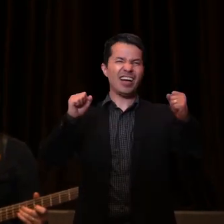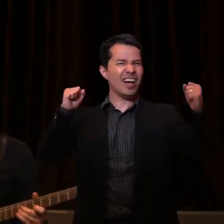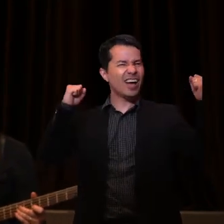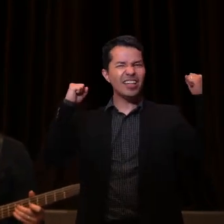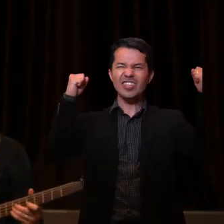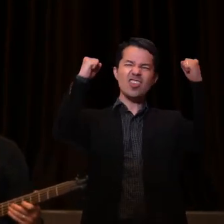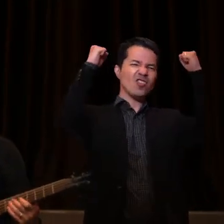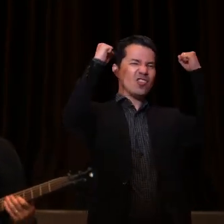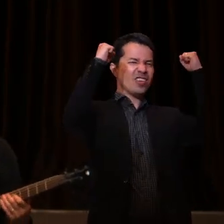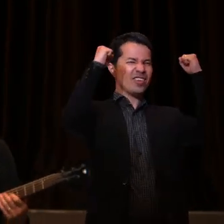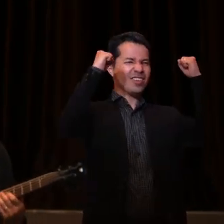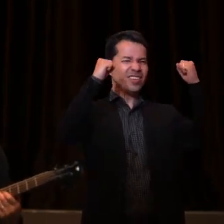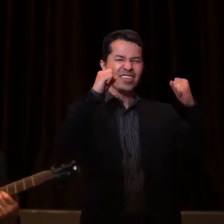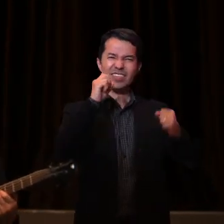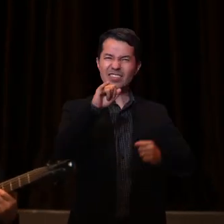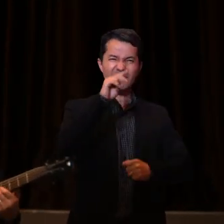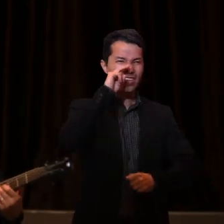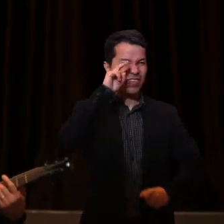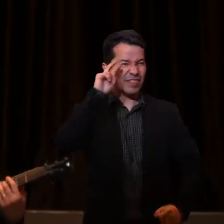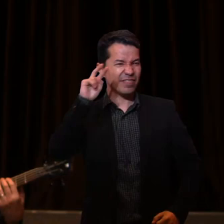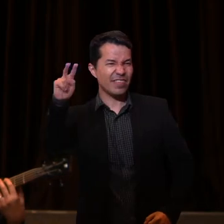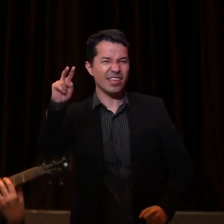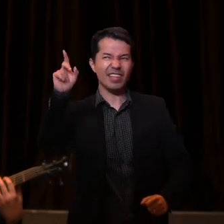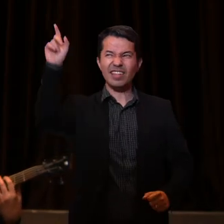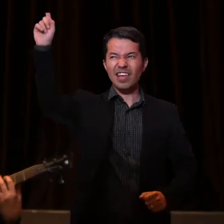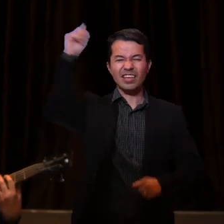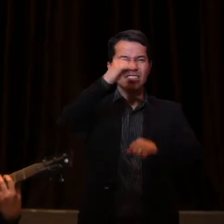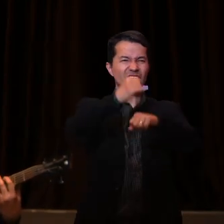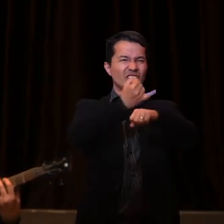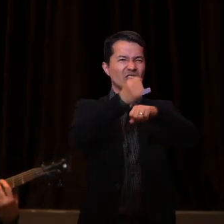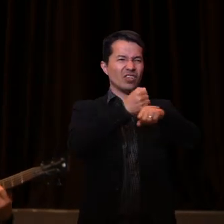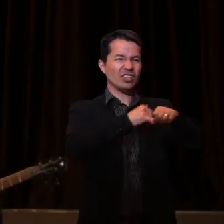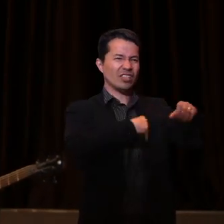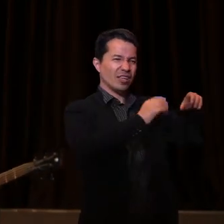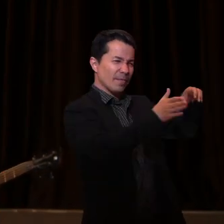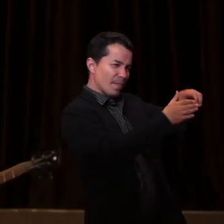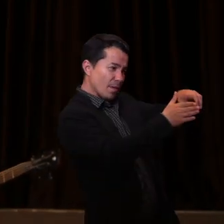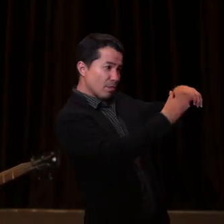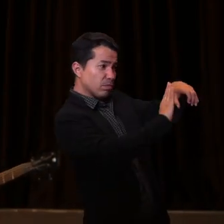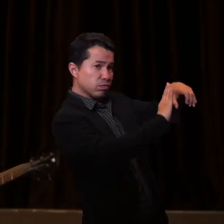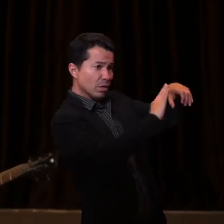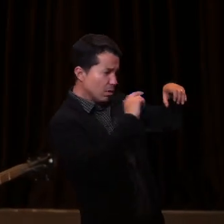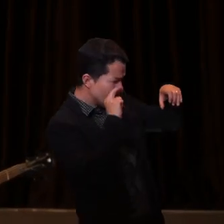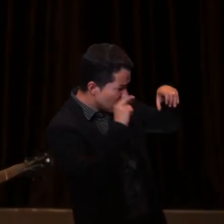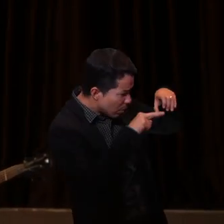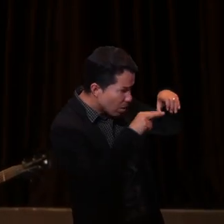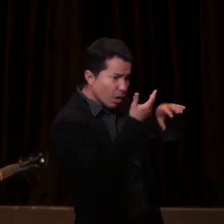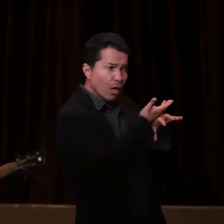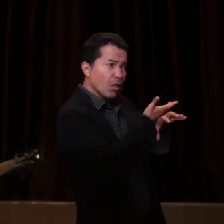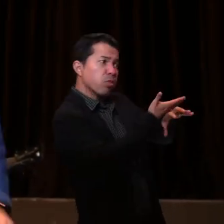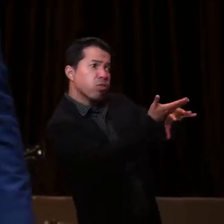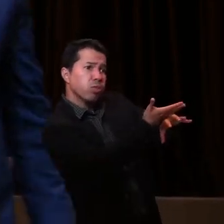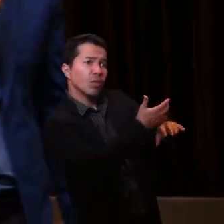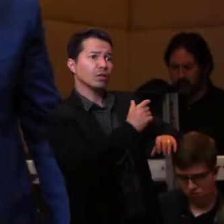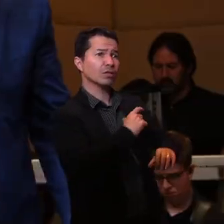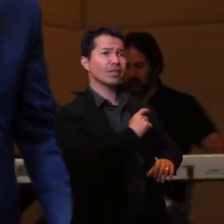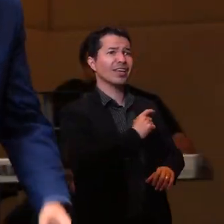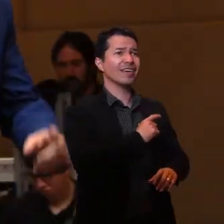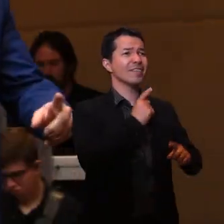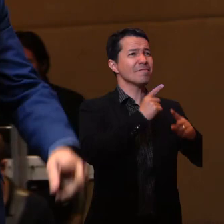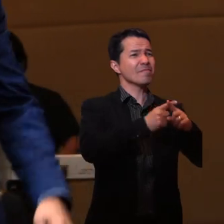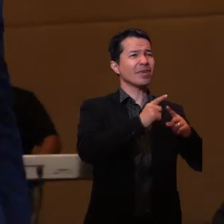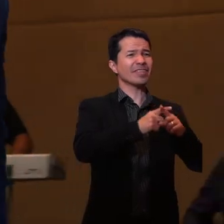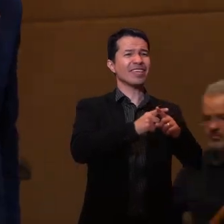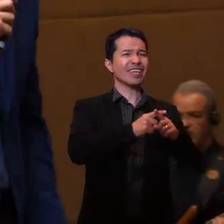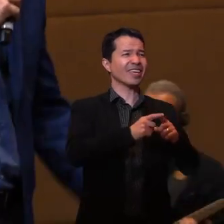Se você for a Jerusalém hoje, você vai ver uma tumba vazia. Ele não está mais aqui, ressuscitou